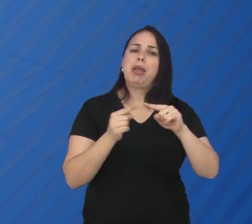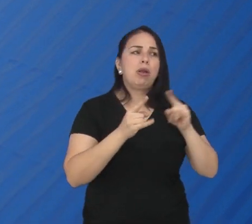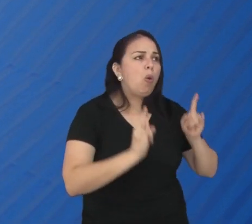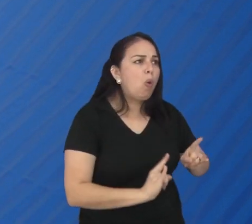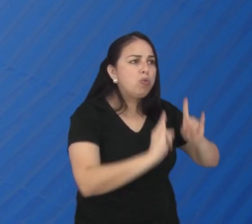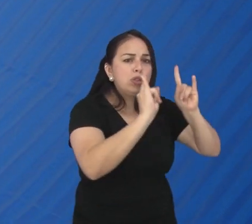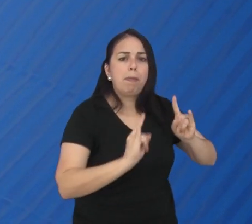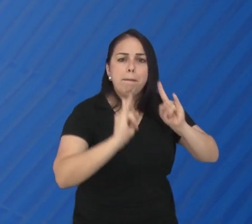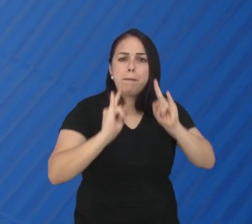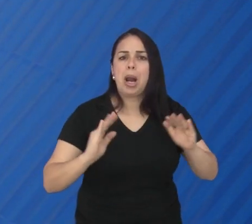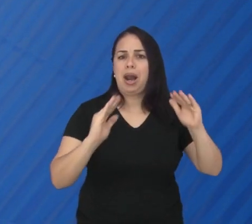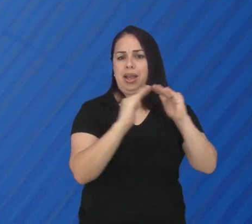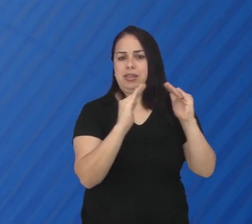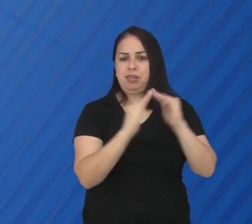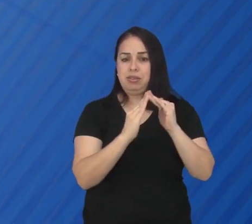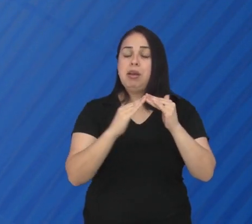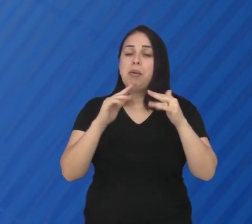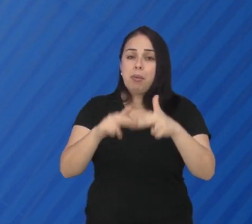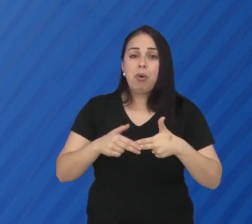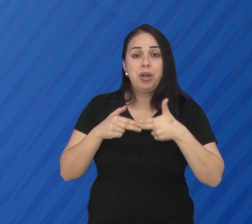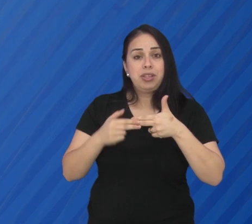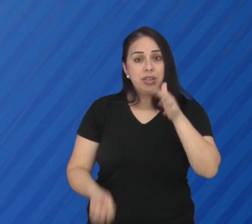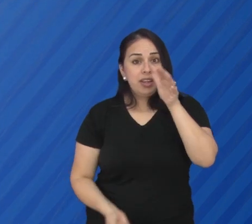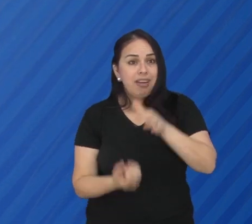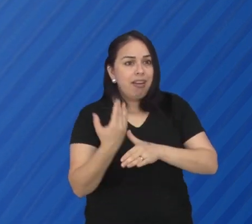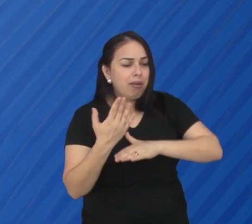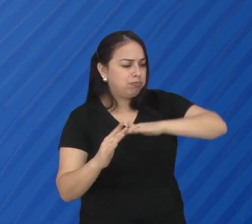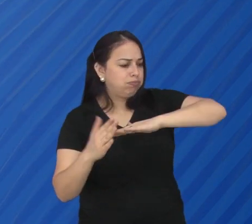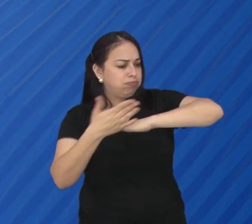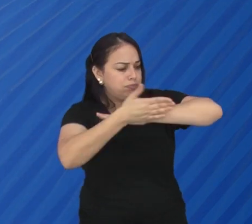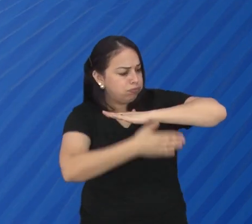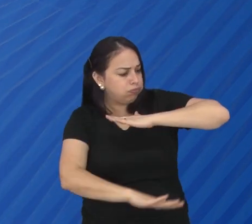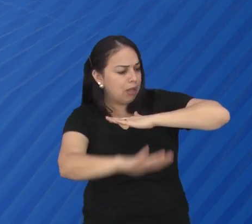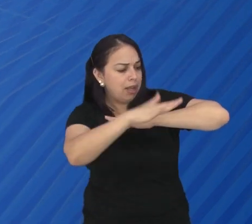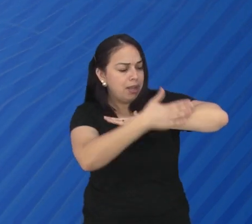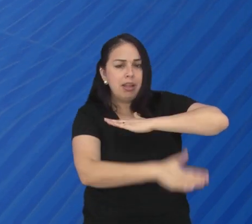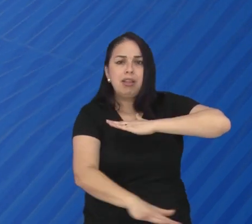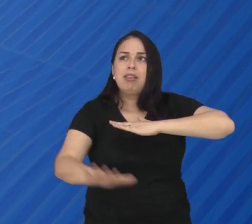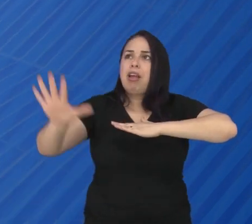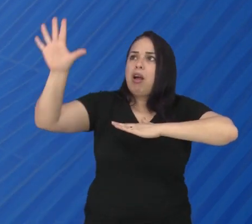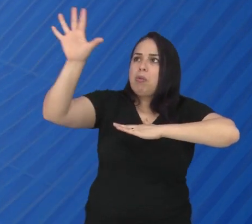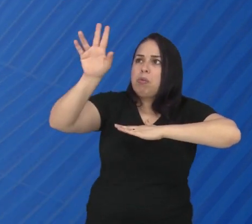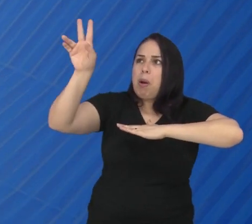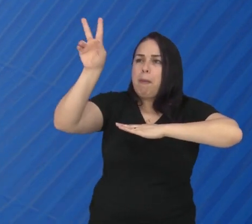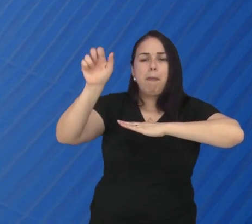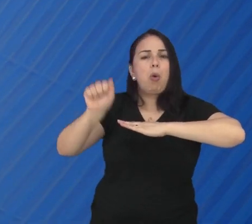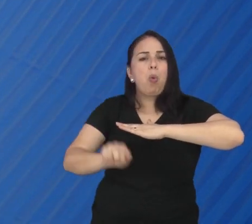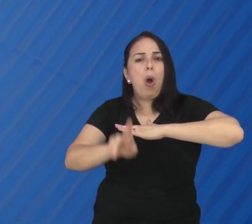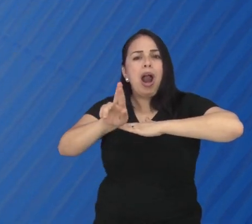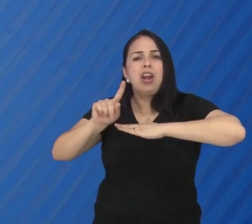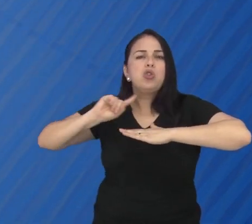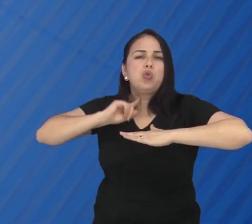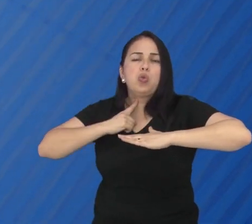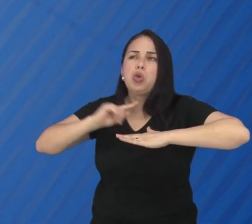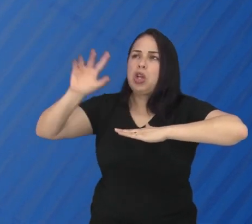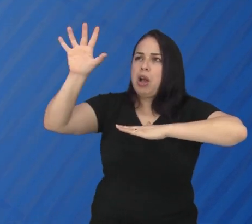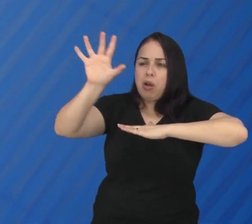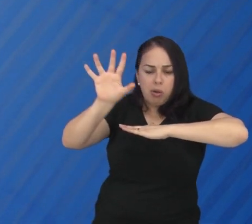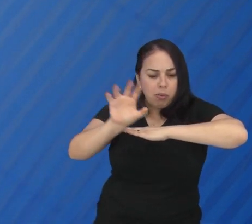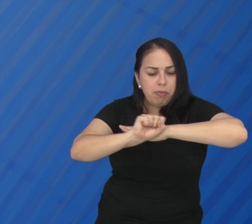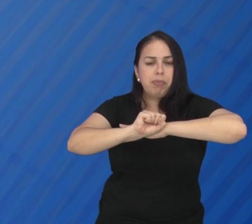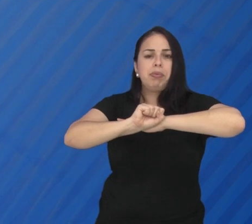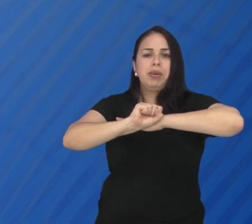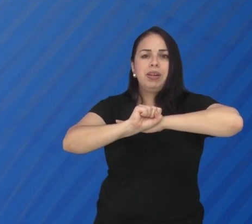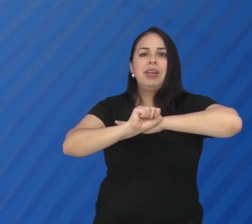natureza com a arquitetura da cidade. Segundo o autor, a implantação do paisagismo deve ajudar a filtrar gases